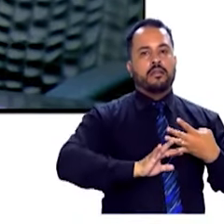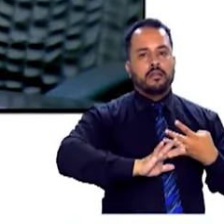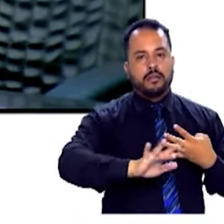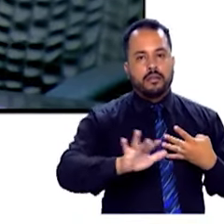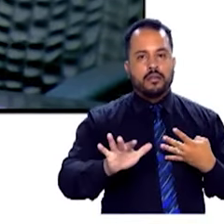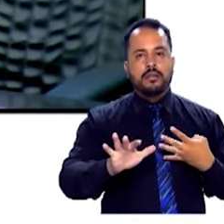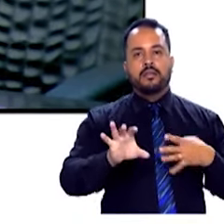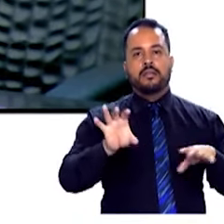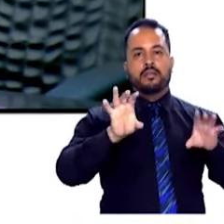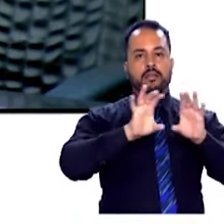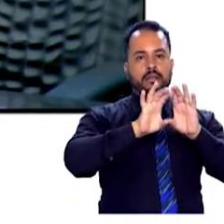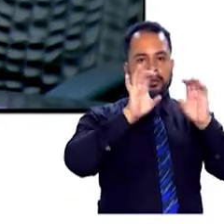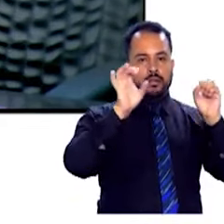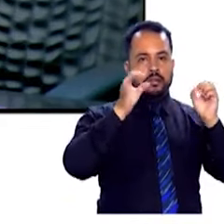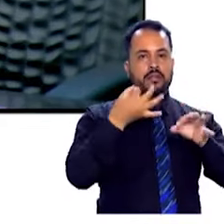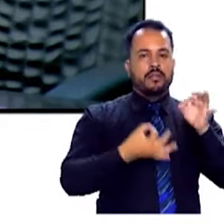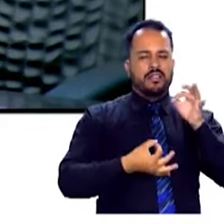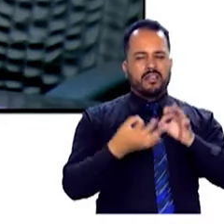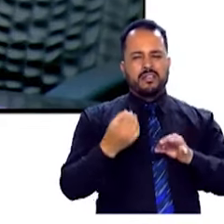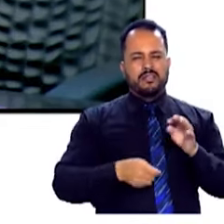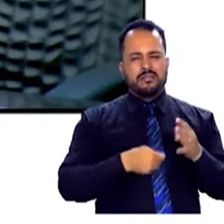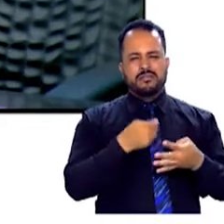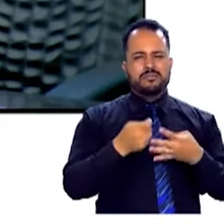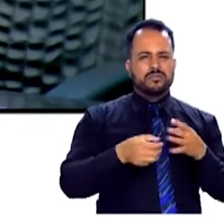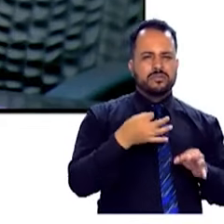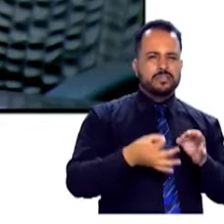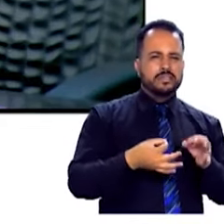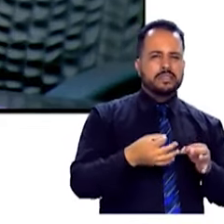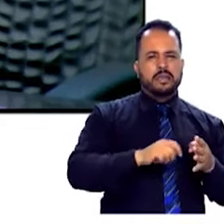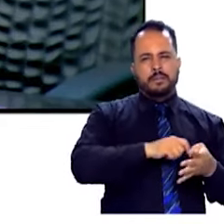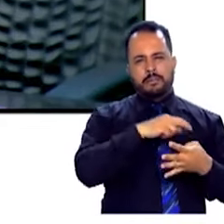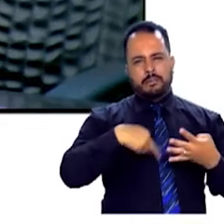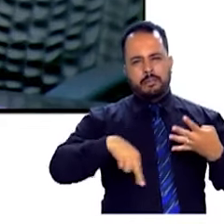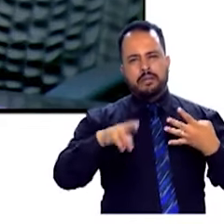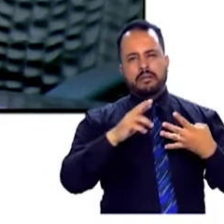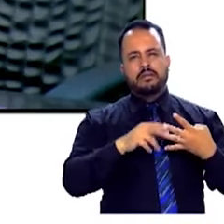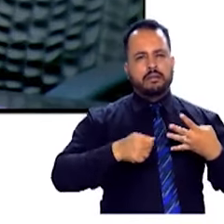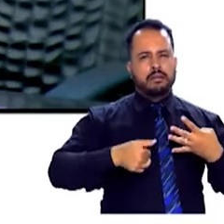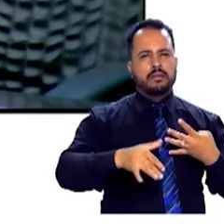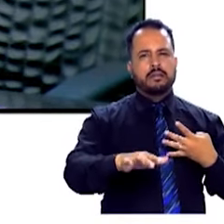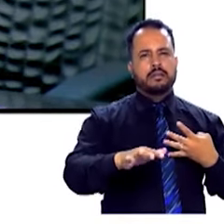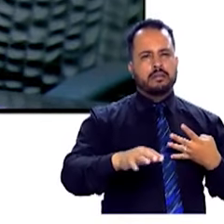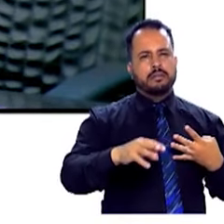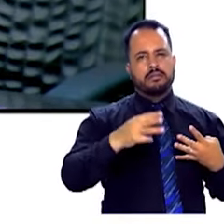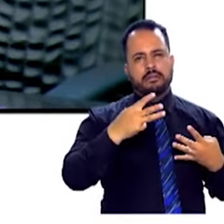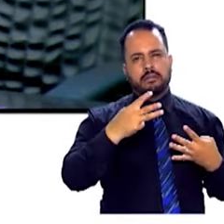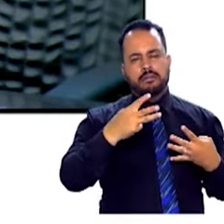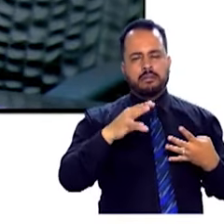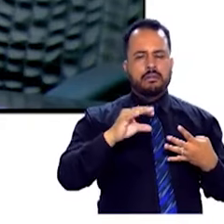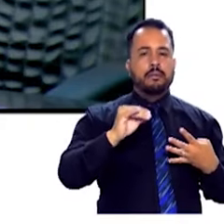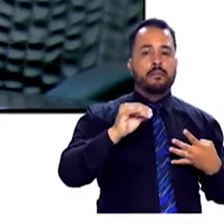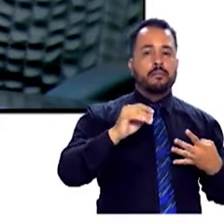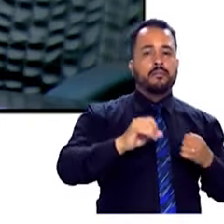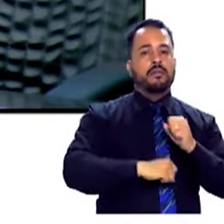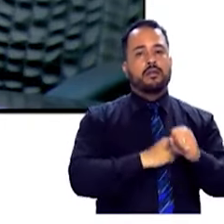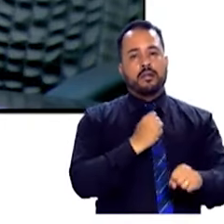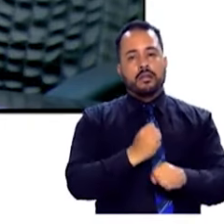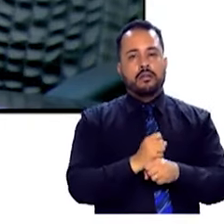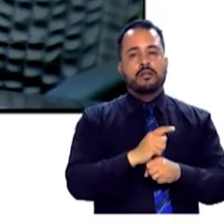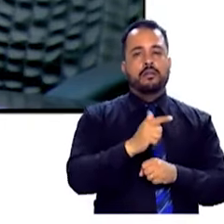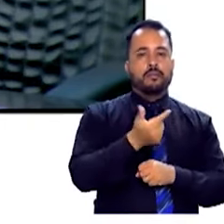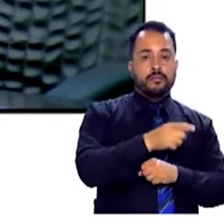julgou cerca de 30 a 40 repercussões Gerais por ano essa é a média histórica E aí em 2021 o Supremo consegue